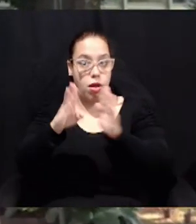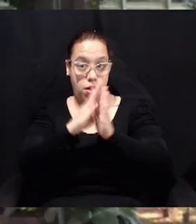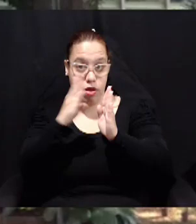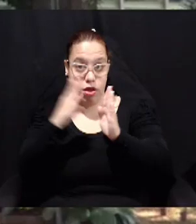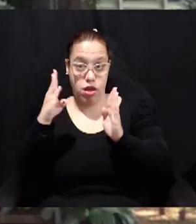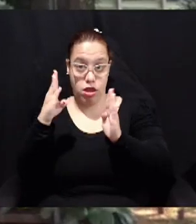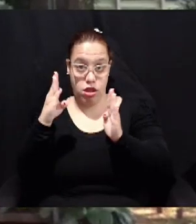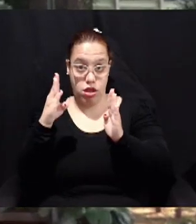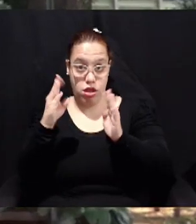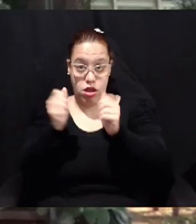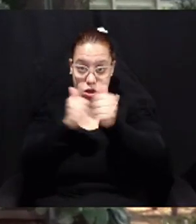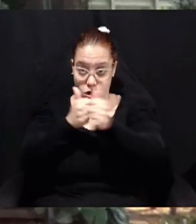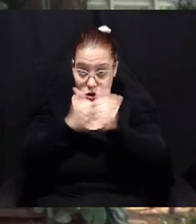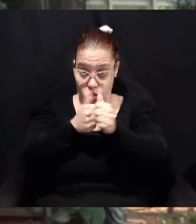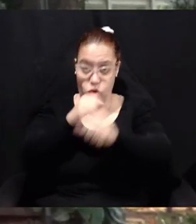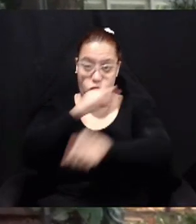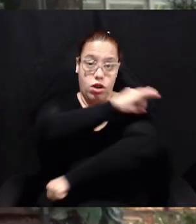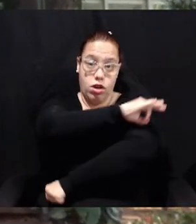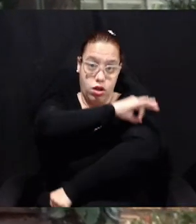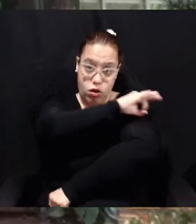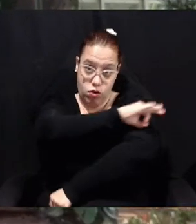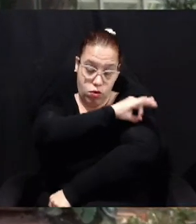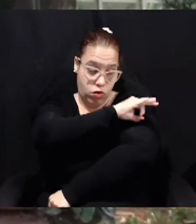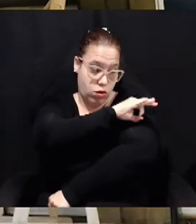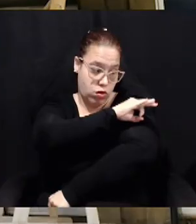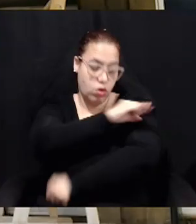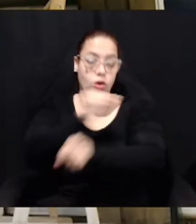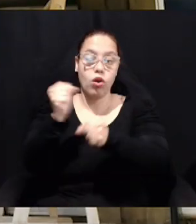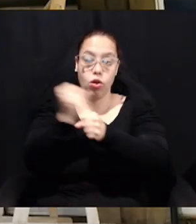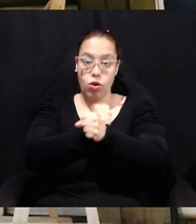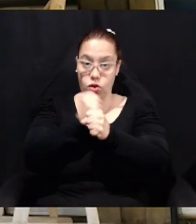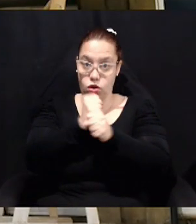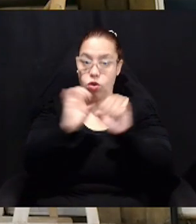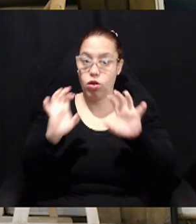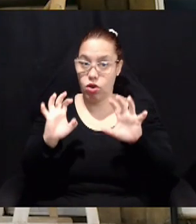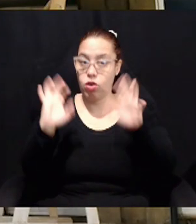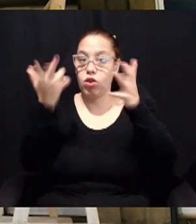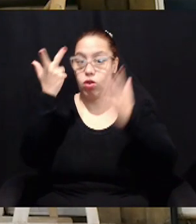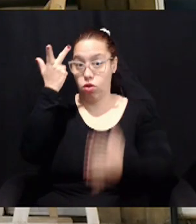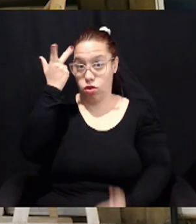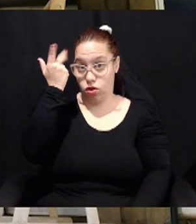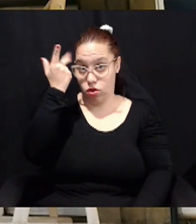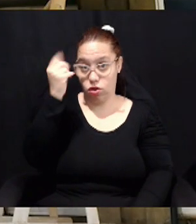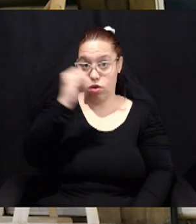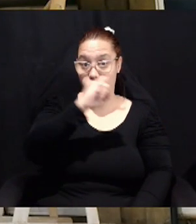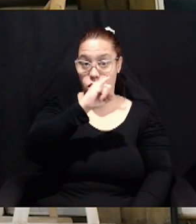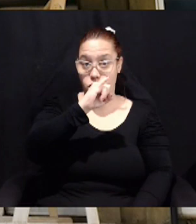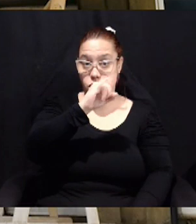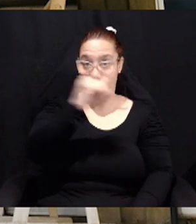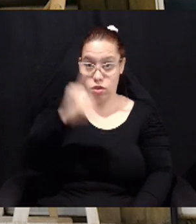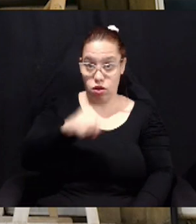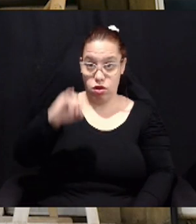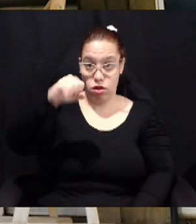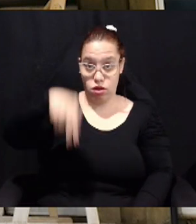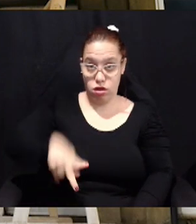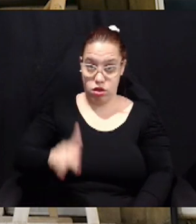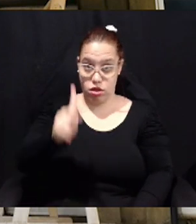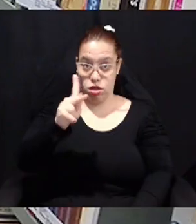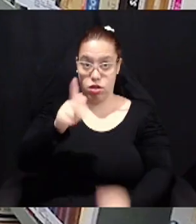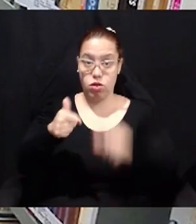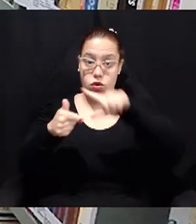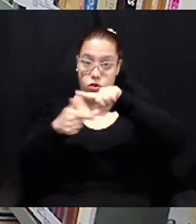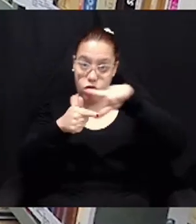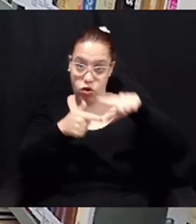grudadinha na Prefeitura de Campinas. A gente todo ano faz um evento tradicional lá, a gente traz uma dezena de quadrinistas de Campinas e